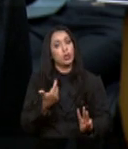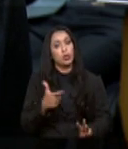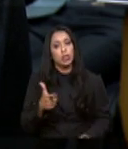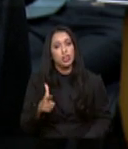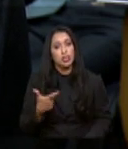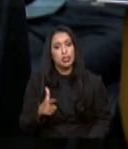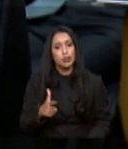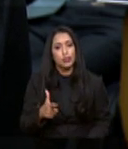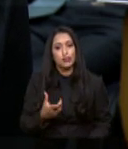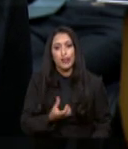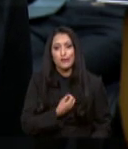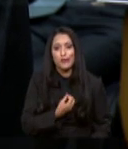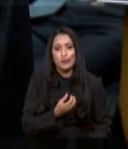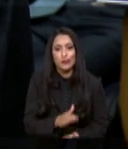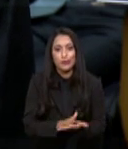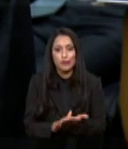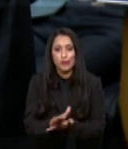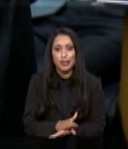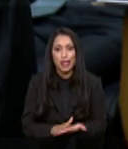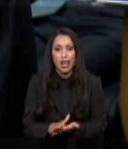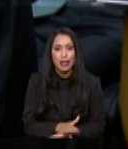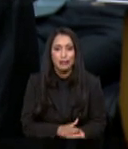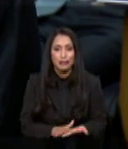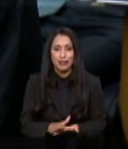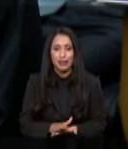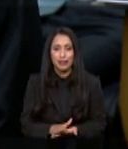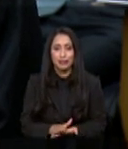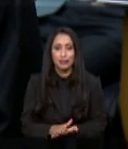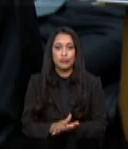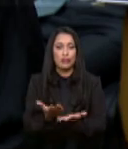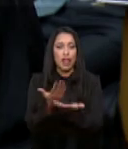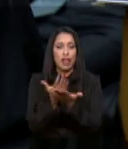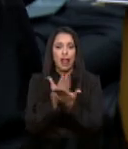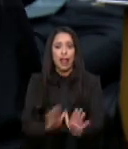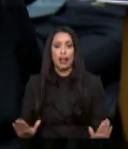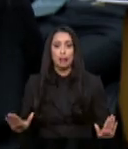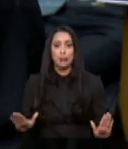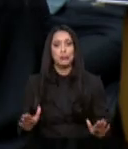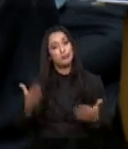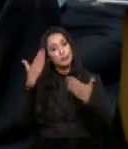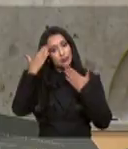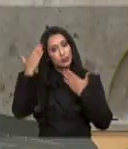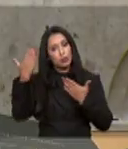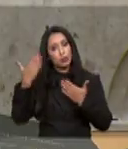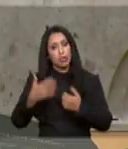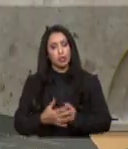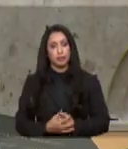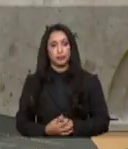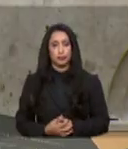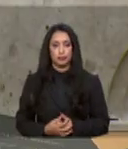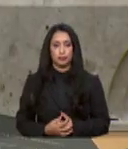mais nenhum deles vivo para sustentar o céu, ele vai desabar. Muito obrigado.